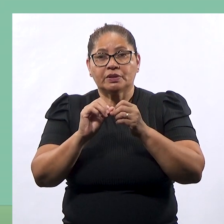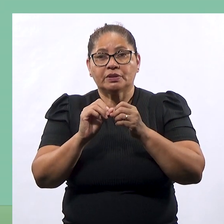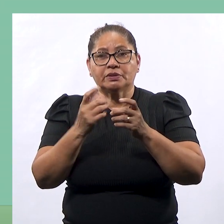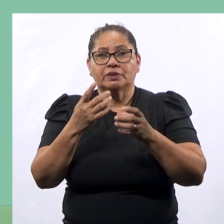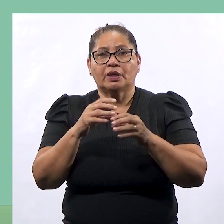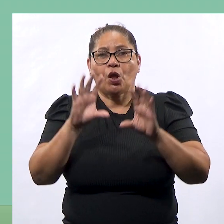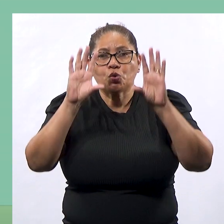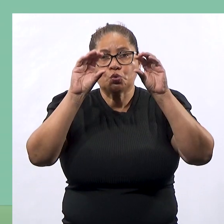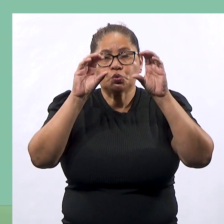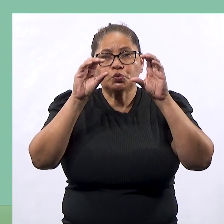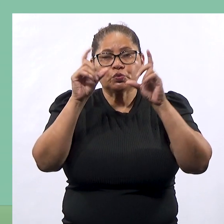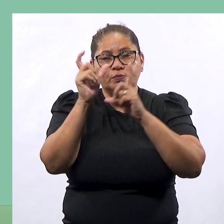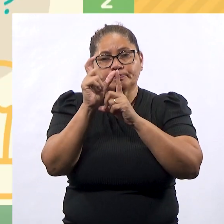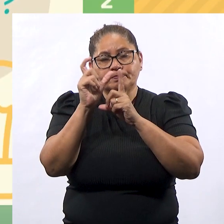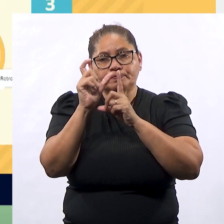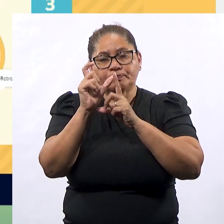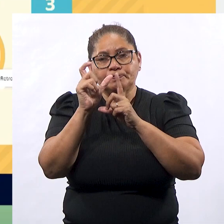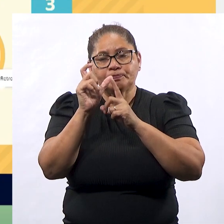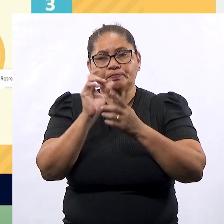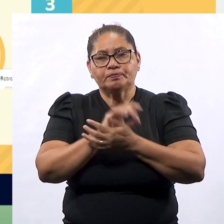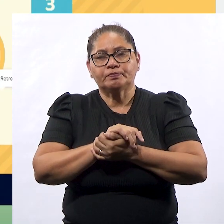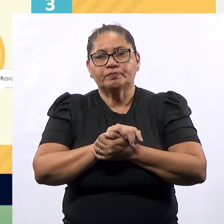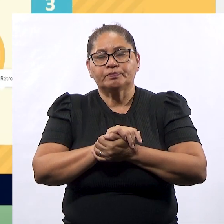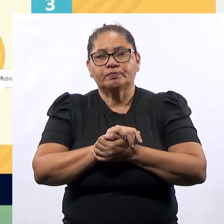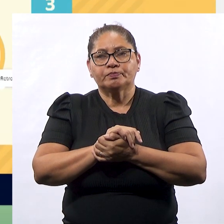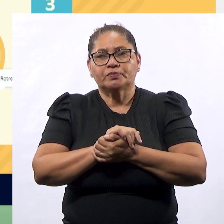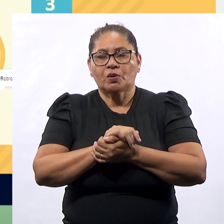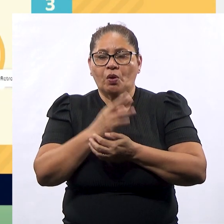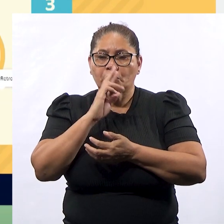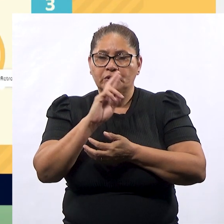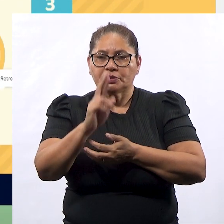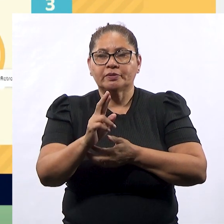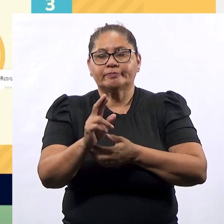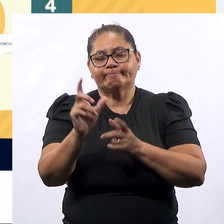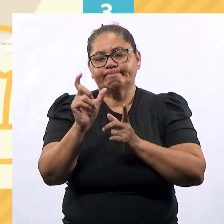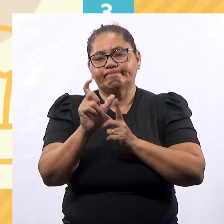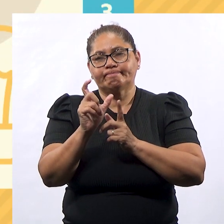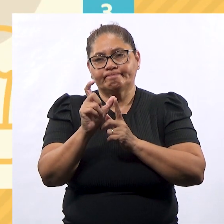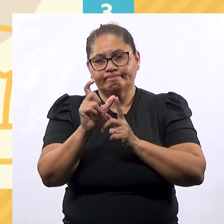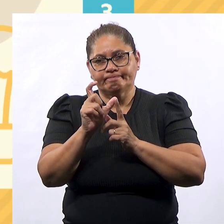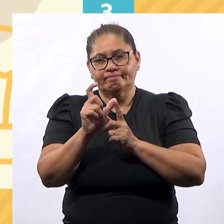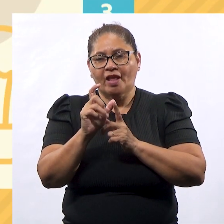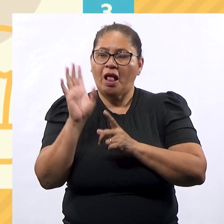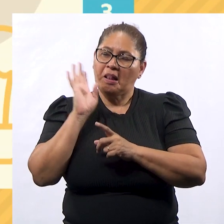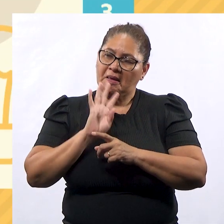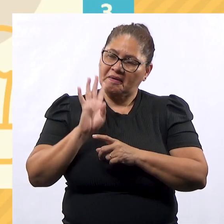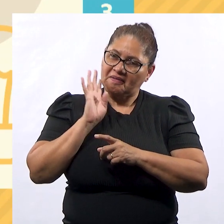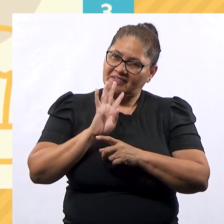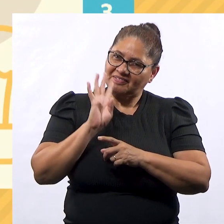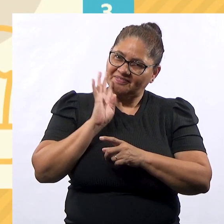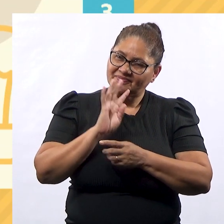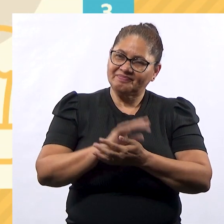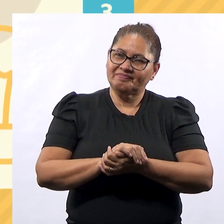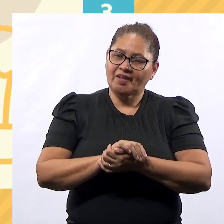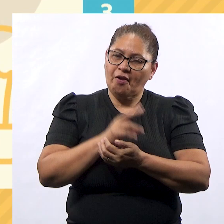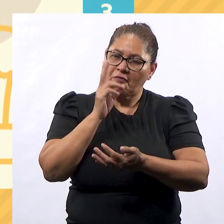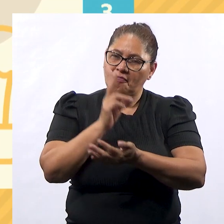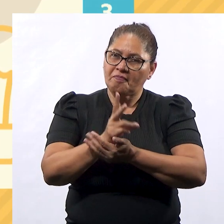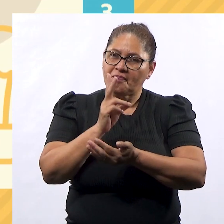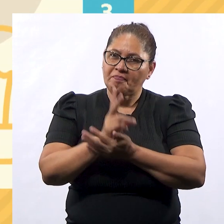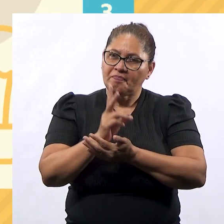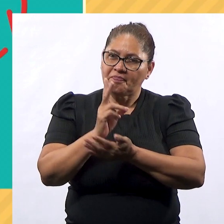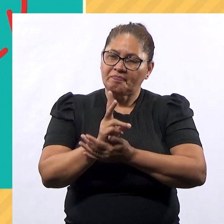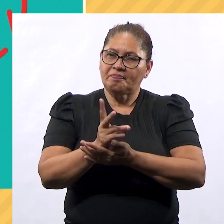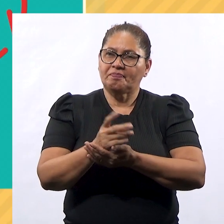fazer nuvem de palavras. E depois a gente vai ver qual é o resultado dessa nuvem de palavras aí. Né? Legal, não é? Então vamos